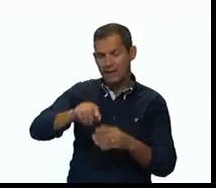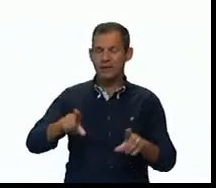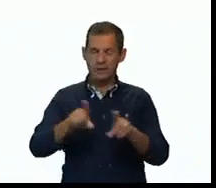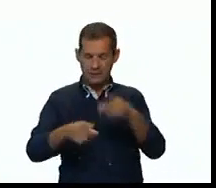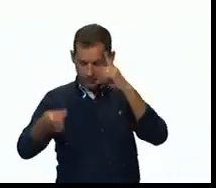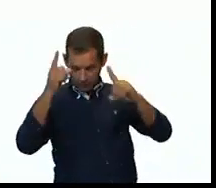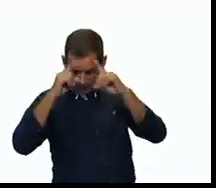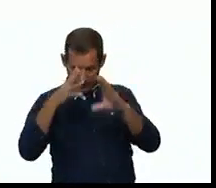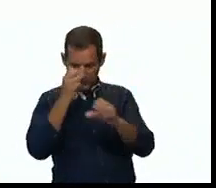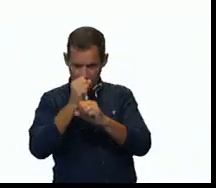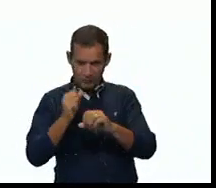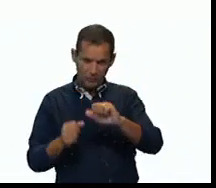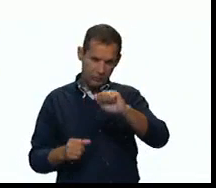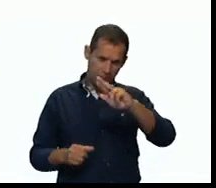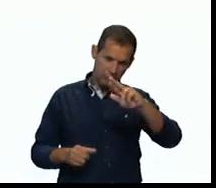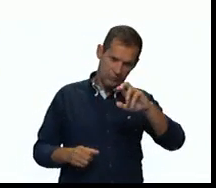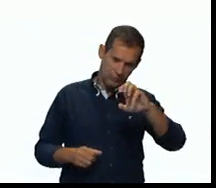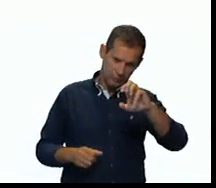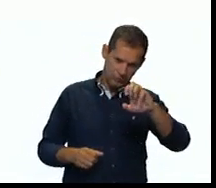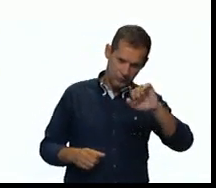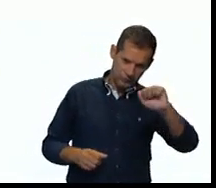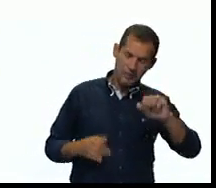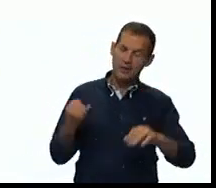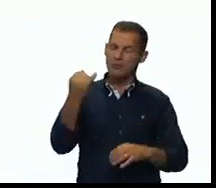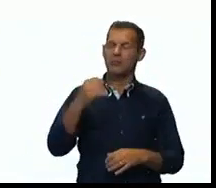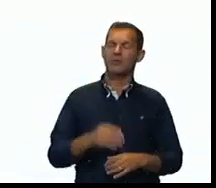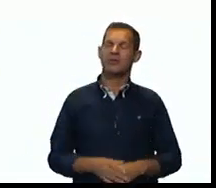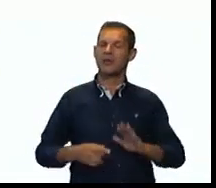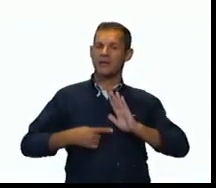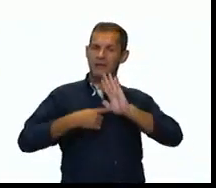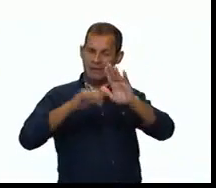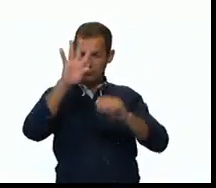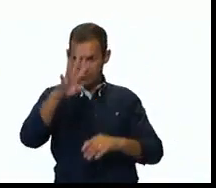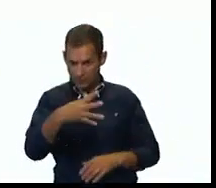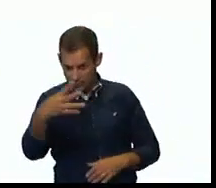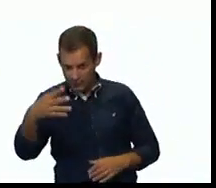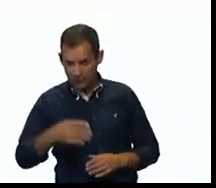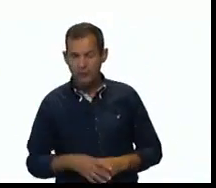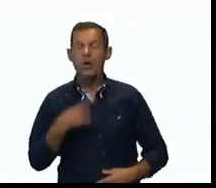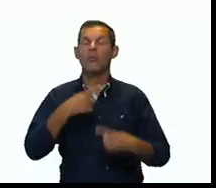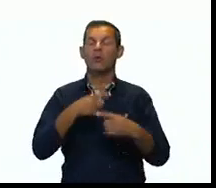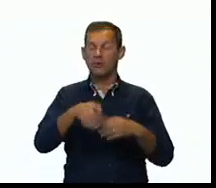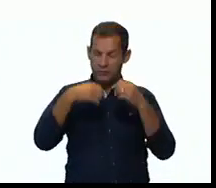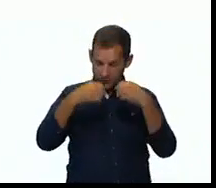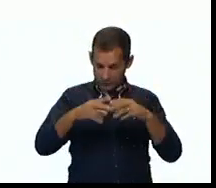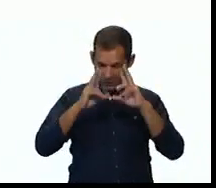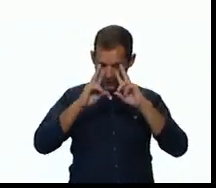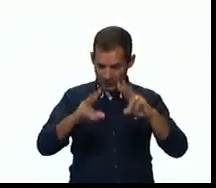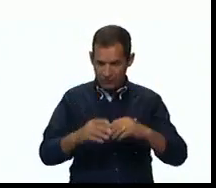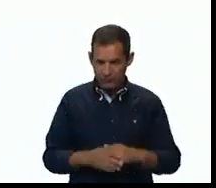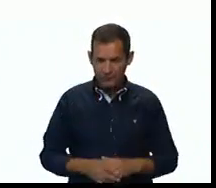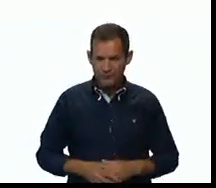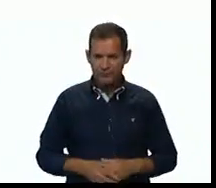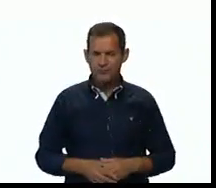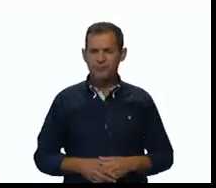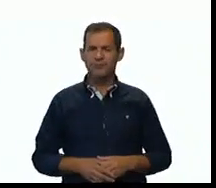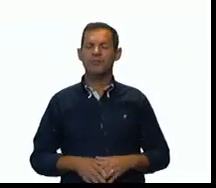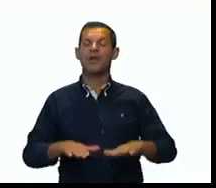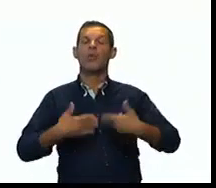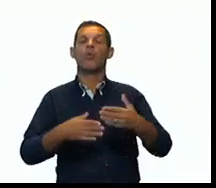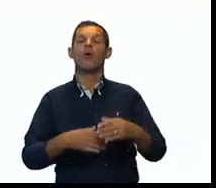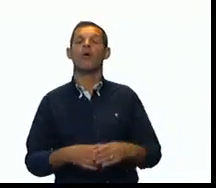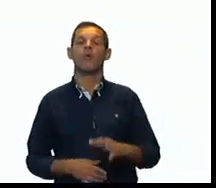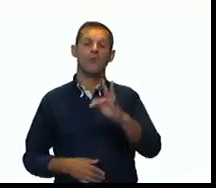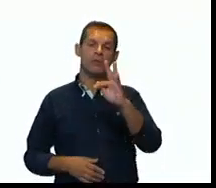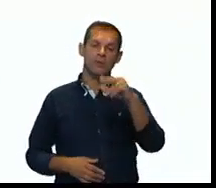a ideia para o cálculo de áreas. Por isso, a importância da representação gráfica, porque você precisa verificar em relação a qual